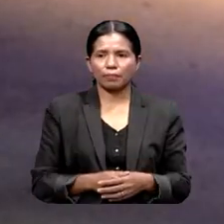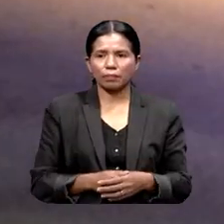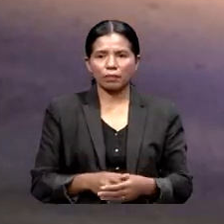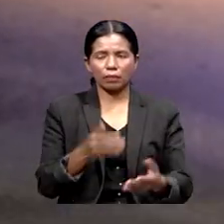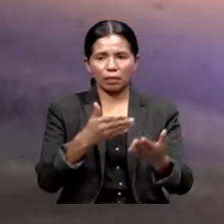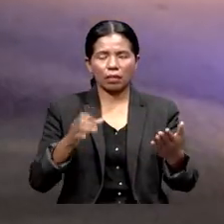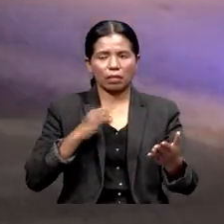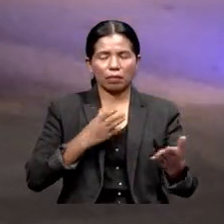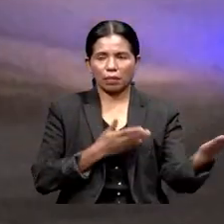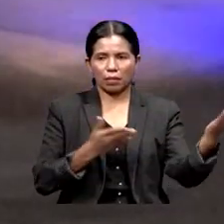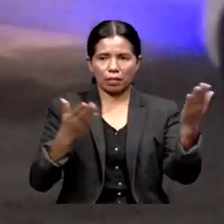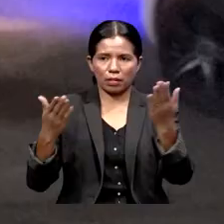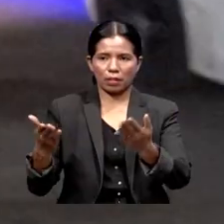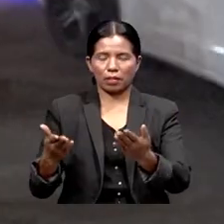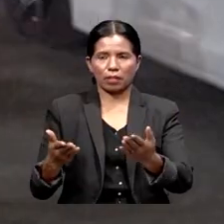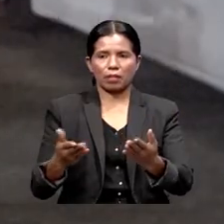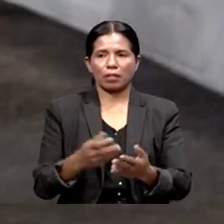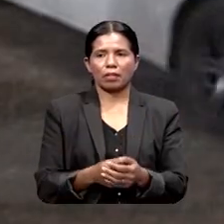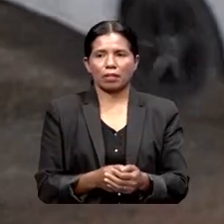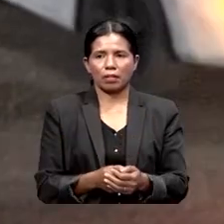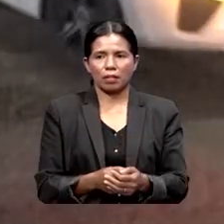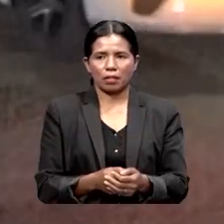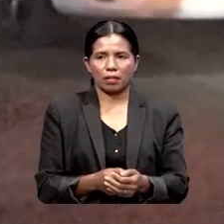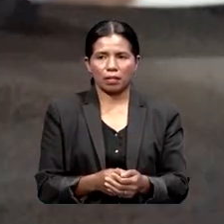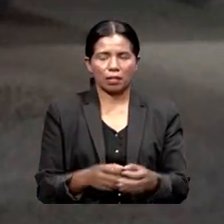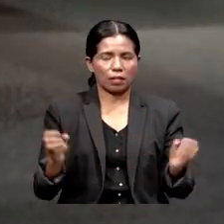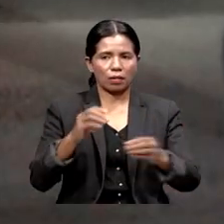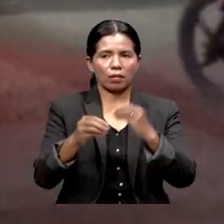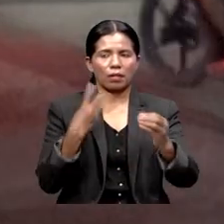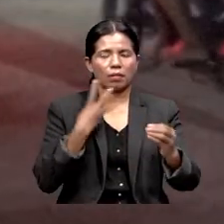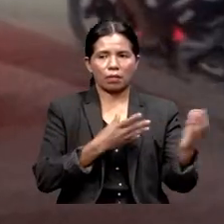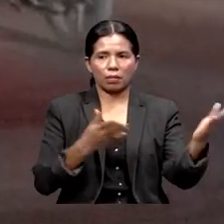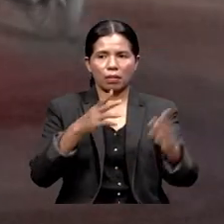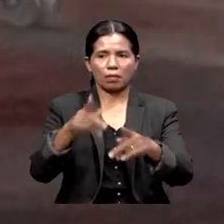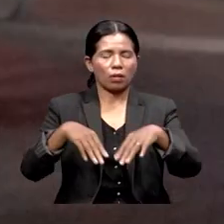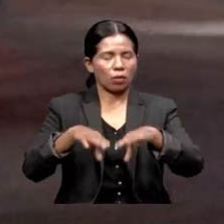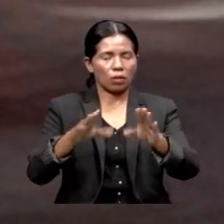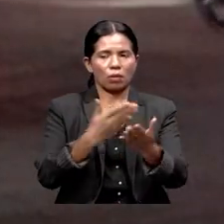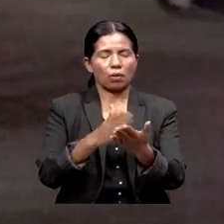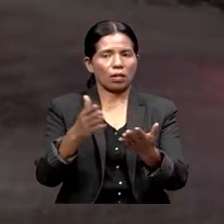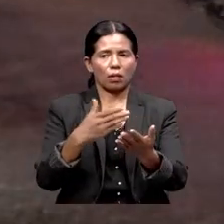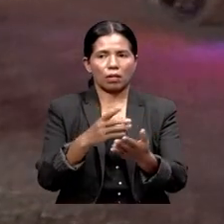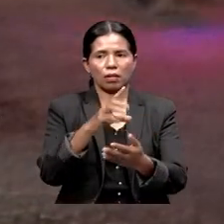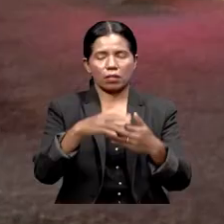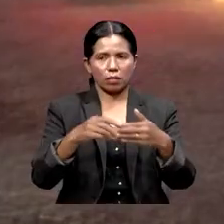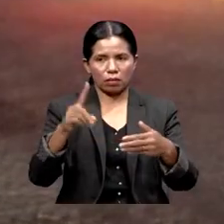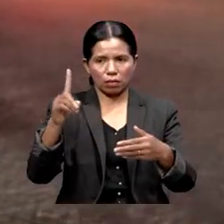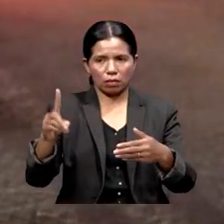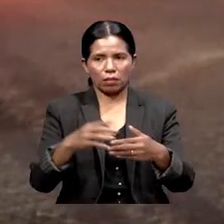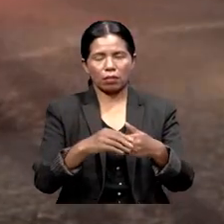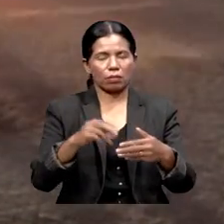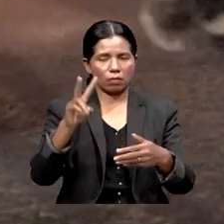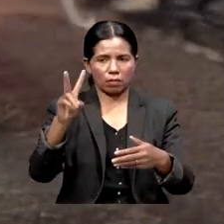Sasan nebe makam lor mai kwa lor mai hene mos laus jena la significa tam lor mai hene mahol hotu lai emahola un dolar au